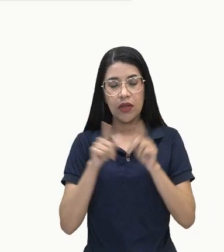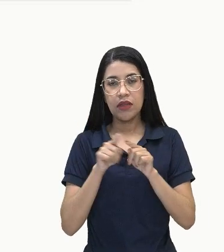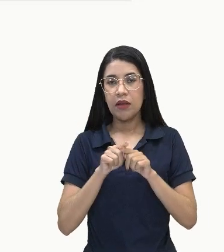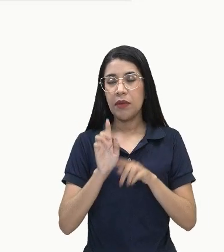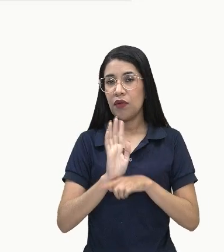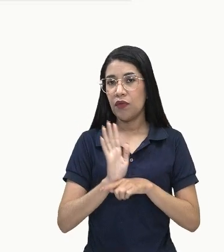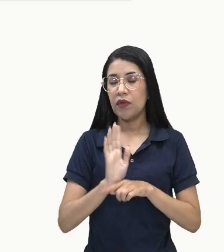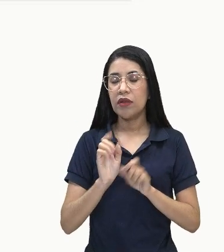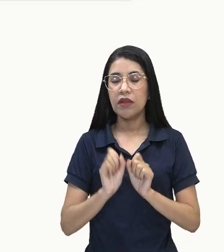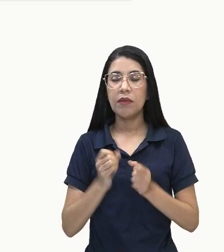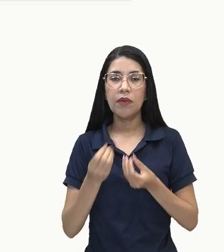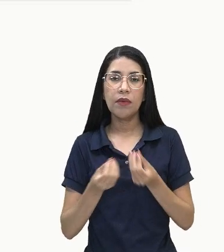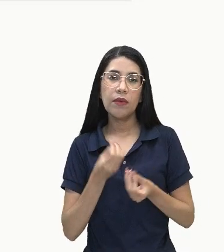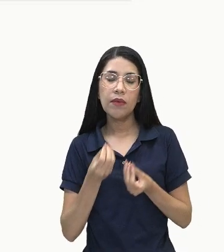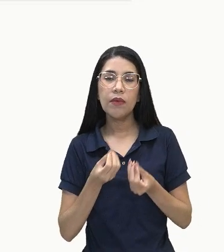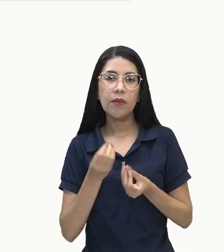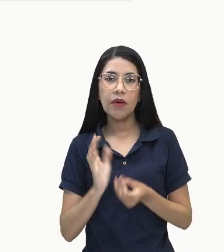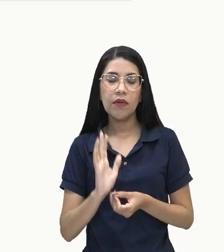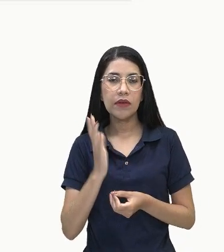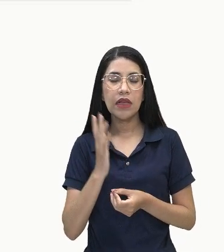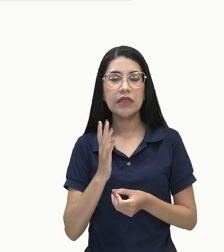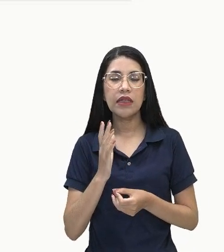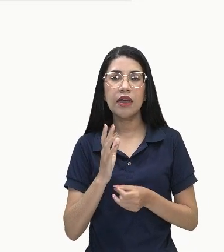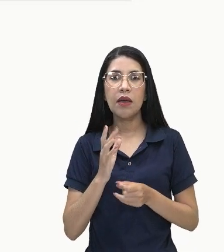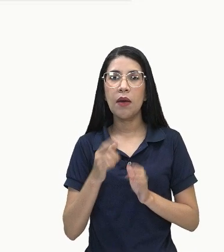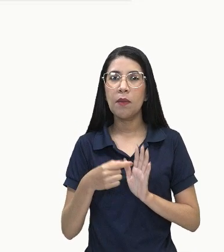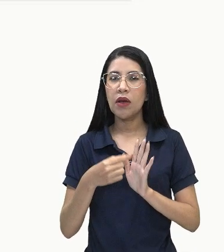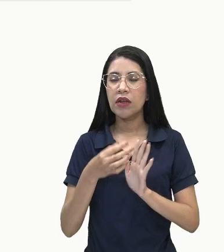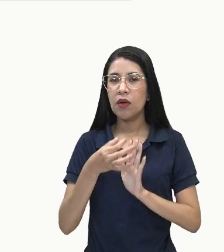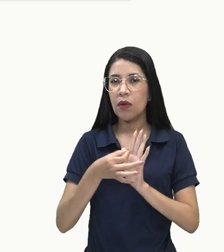isso, né? Elogiando a